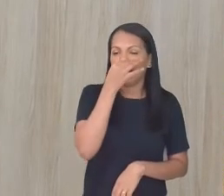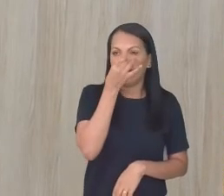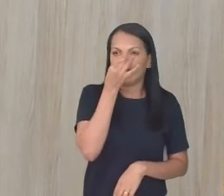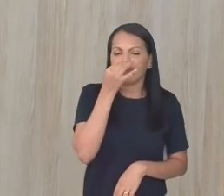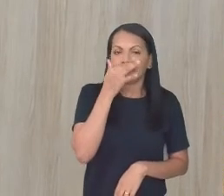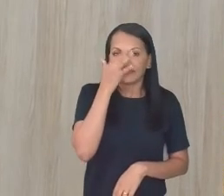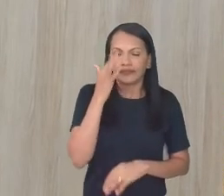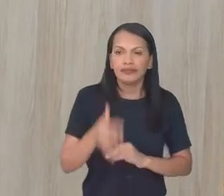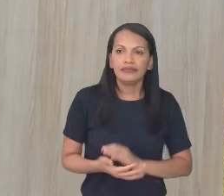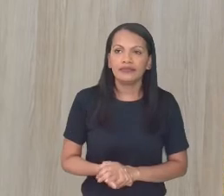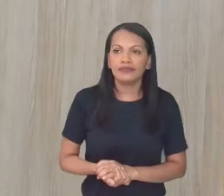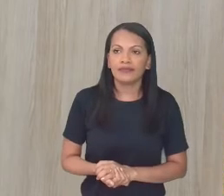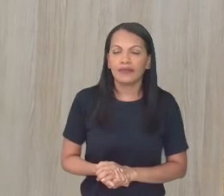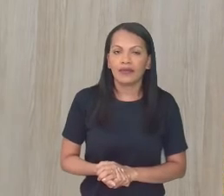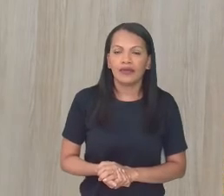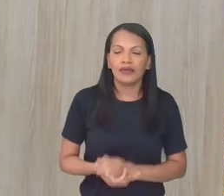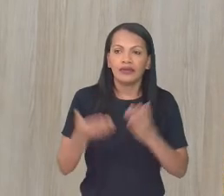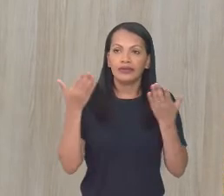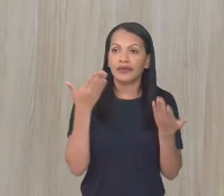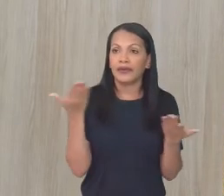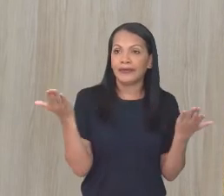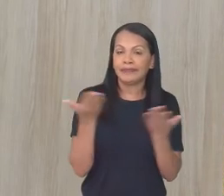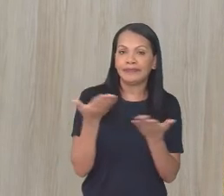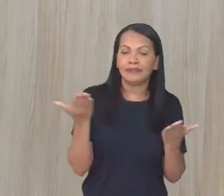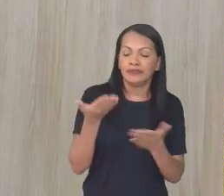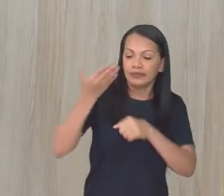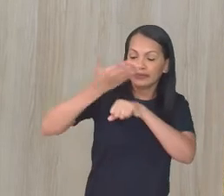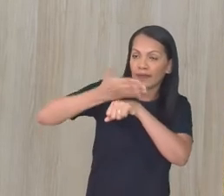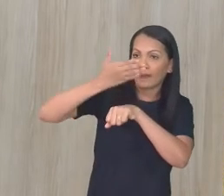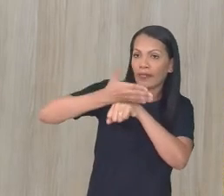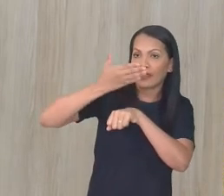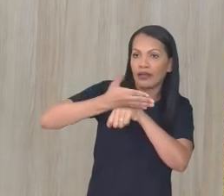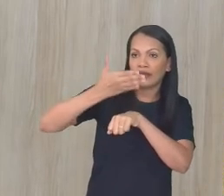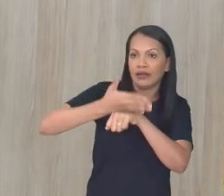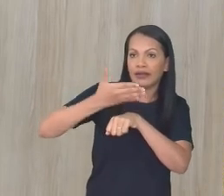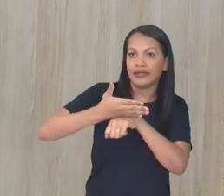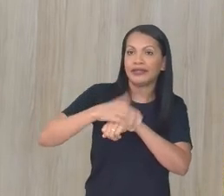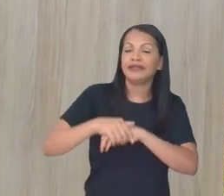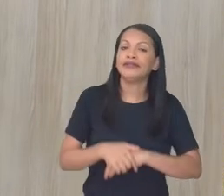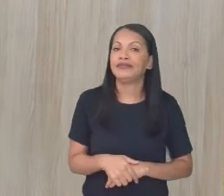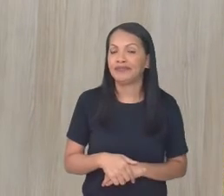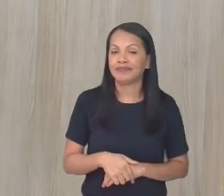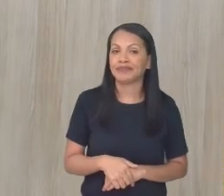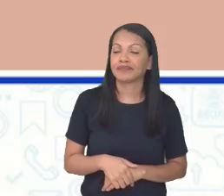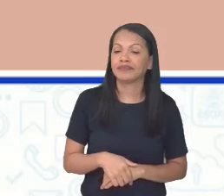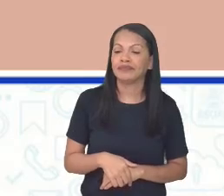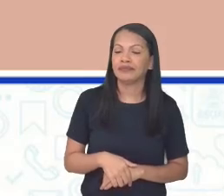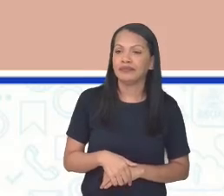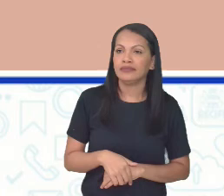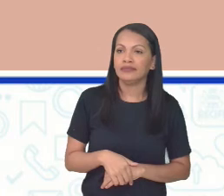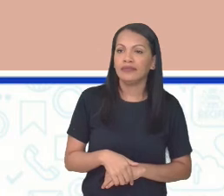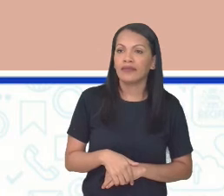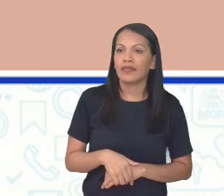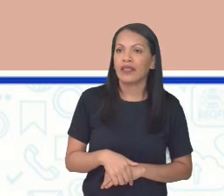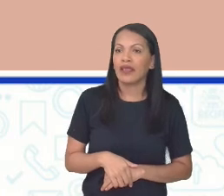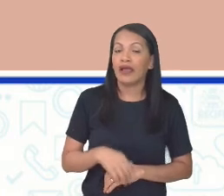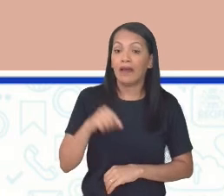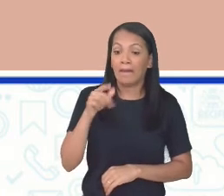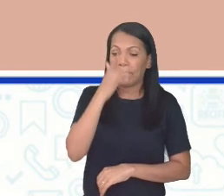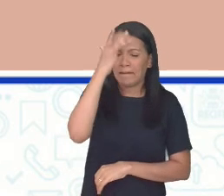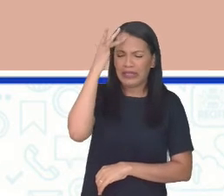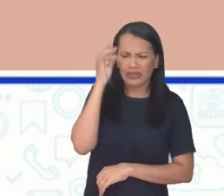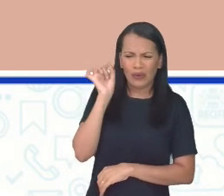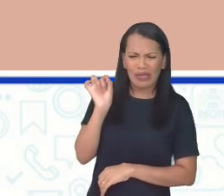Então, hora de praticar. No ditado, popular, quem casa quer